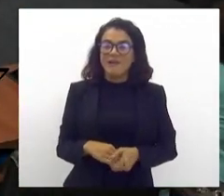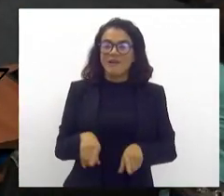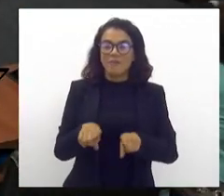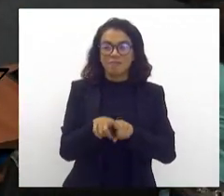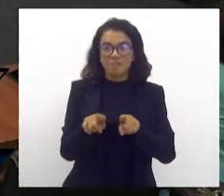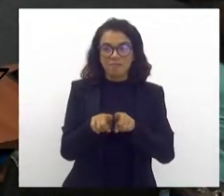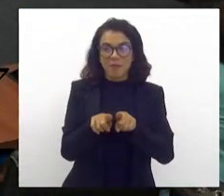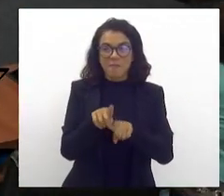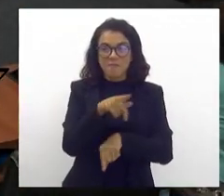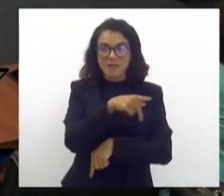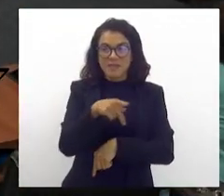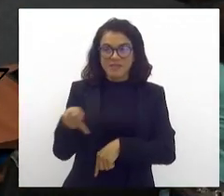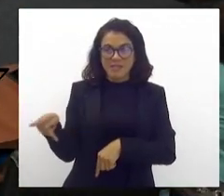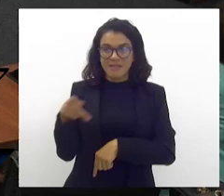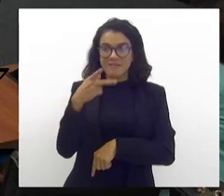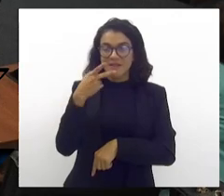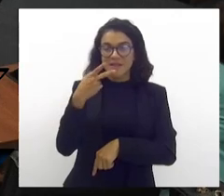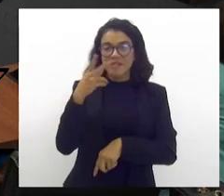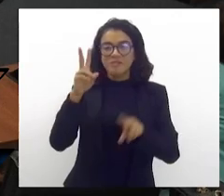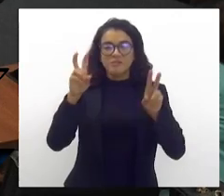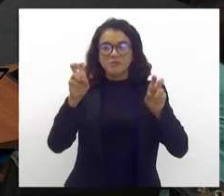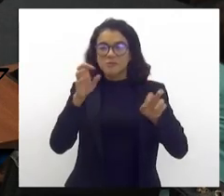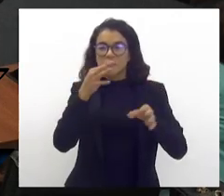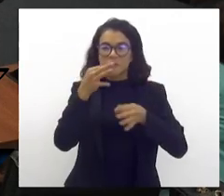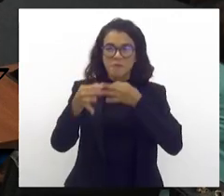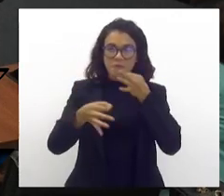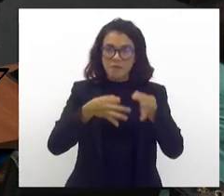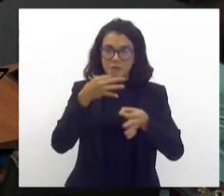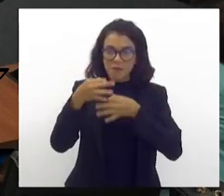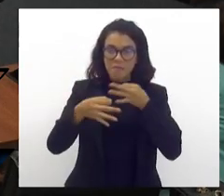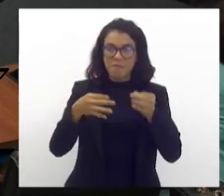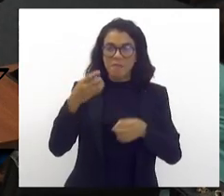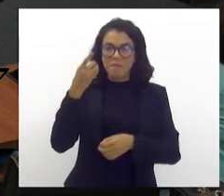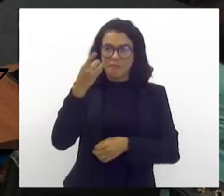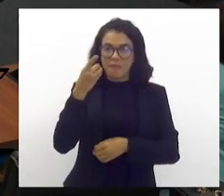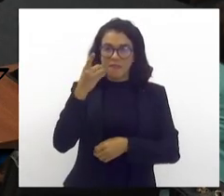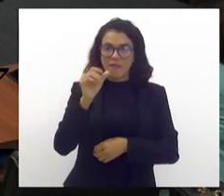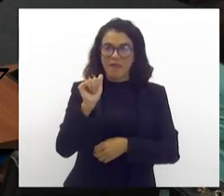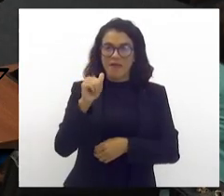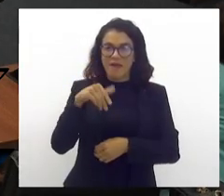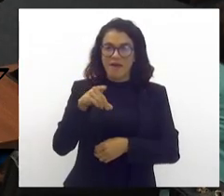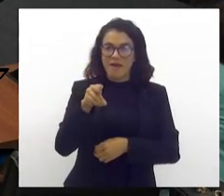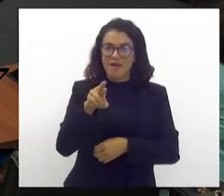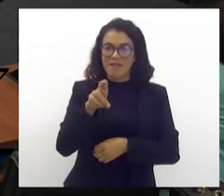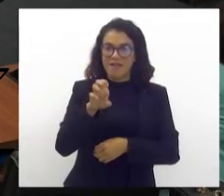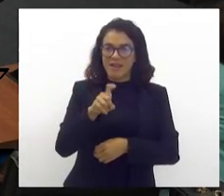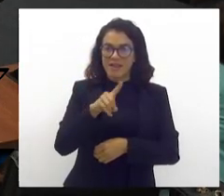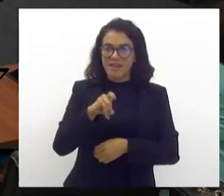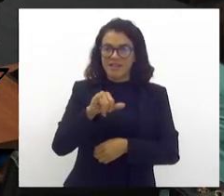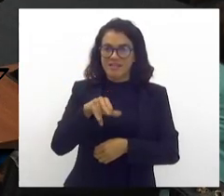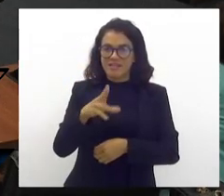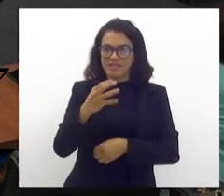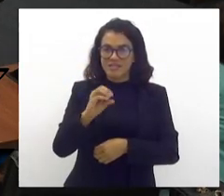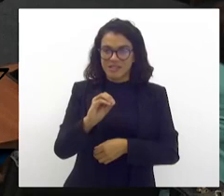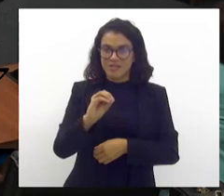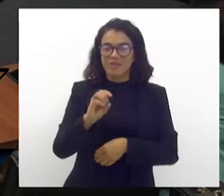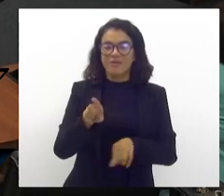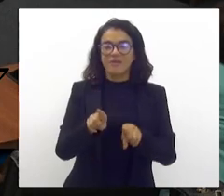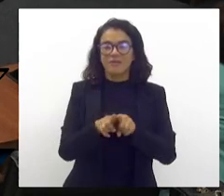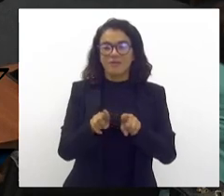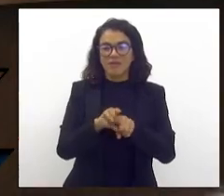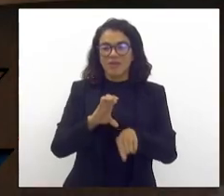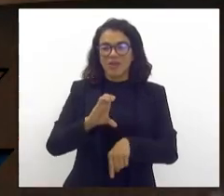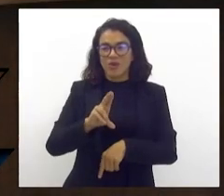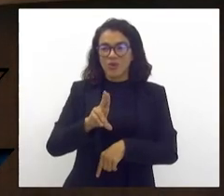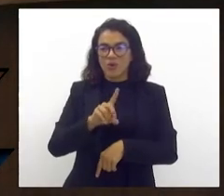aqui as minhas considerações ao deputado Andrezinho Siciliano, ao deputado Vinícius Cozzolino. Precisamos cada